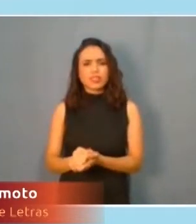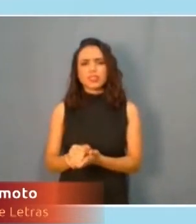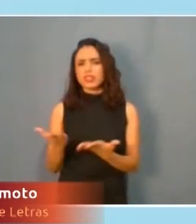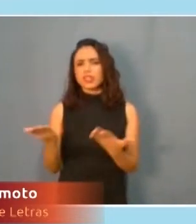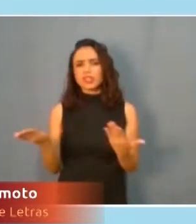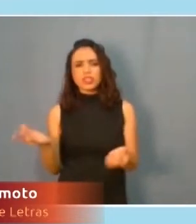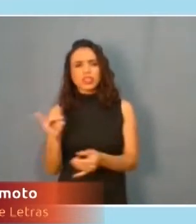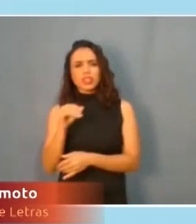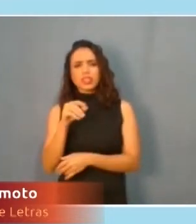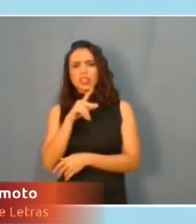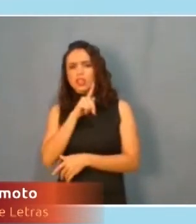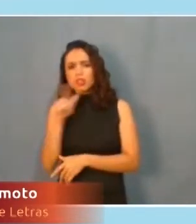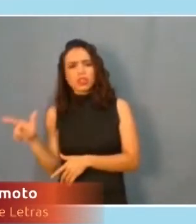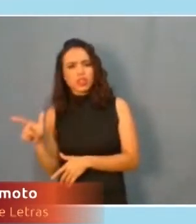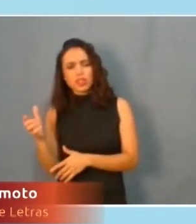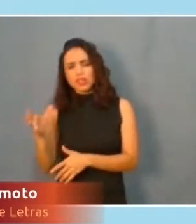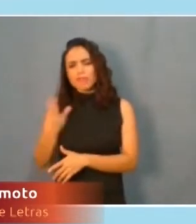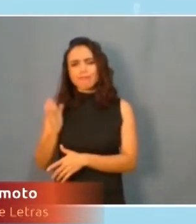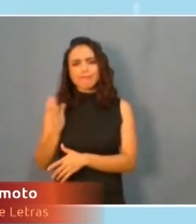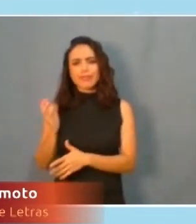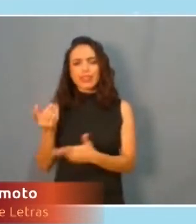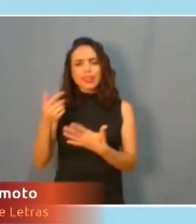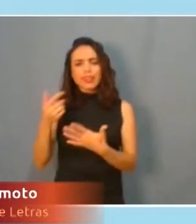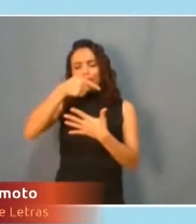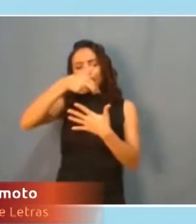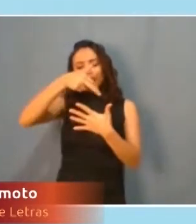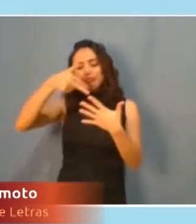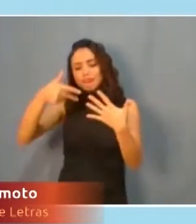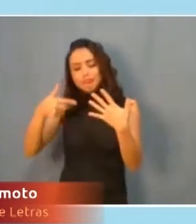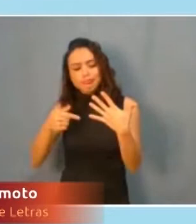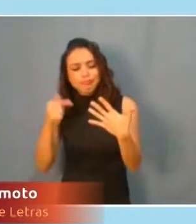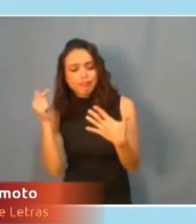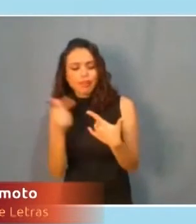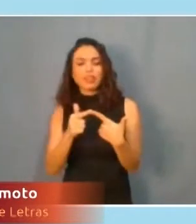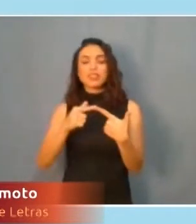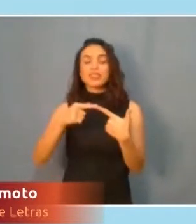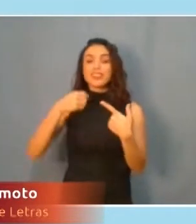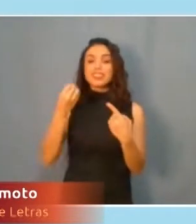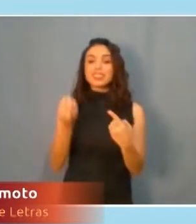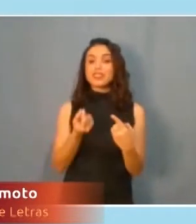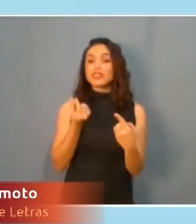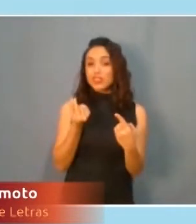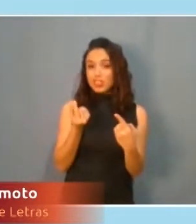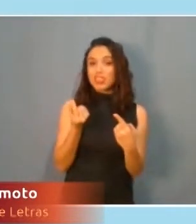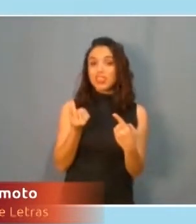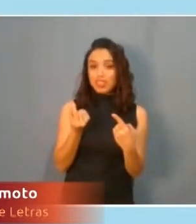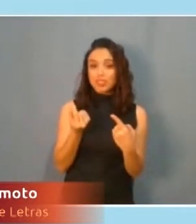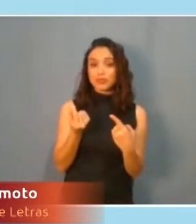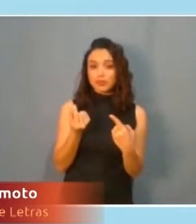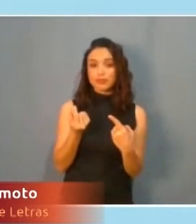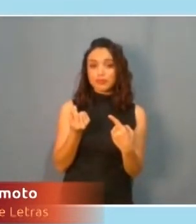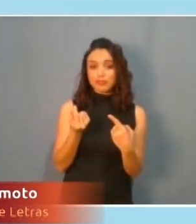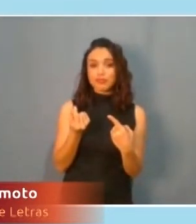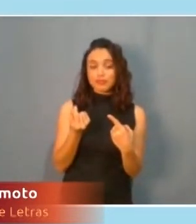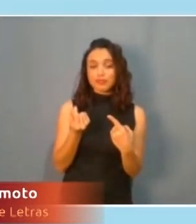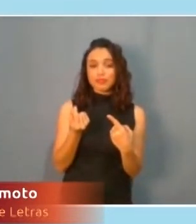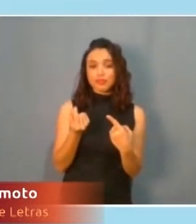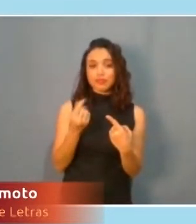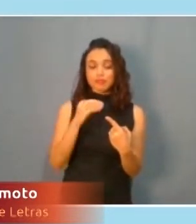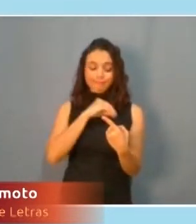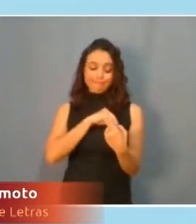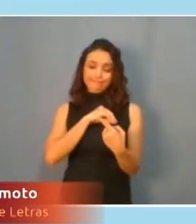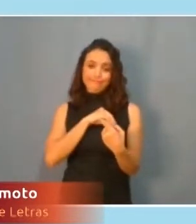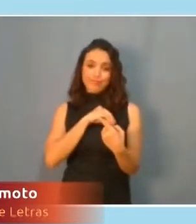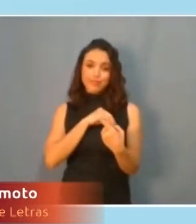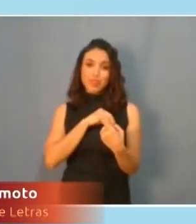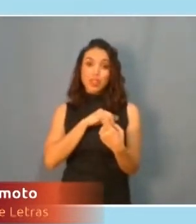um conjunto de fatores ligados à renda, né? As pessoas não têm condições de adquirir alimento porque não têm renda. O segundo conjunto de